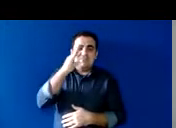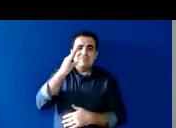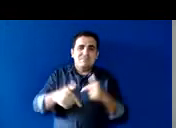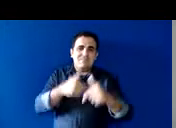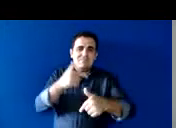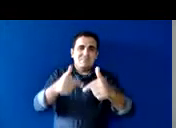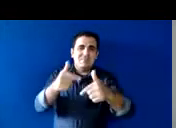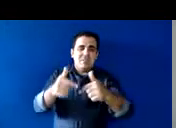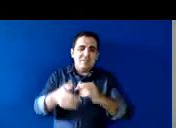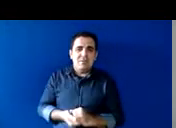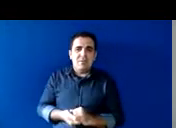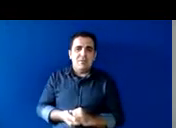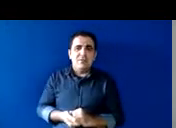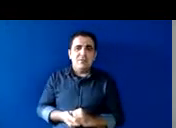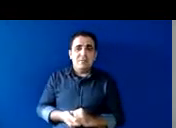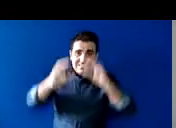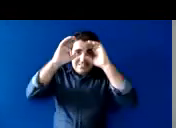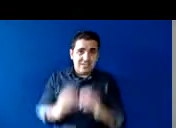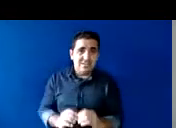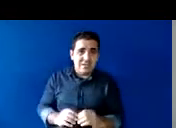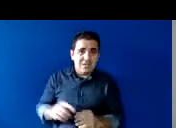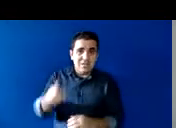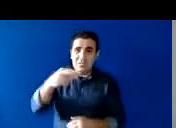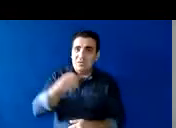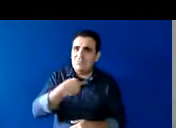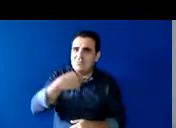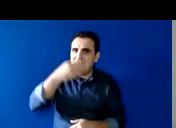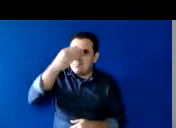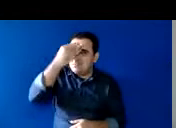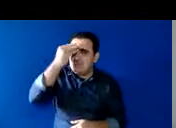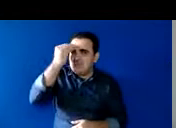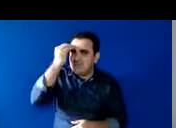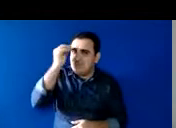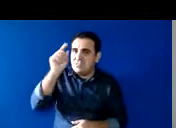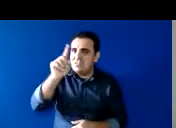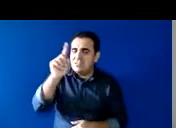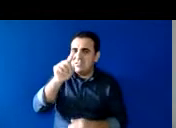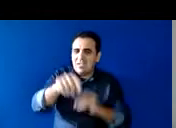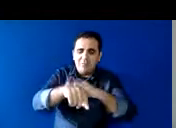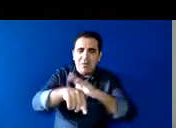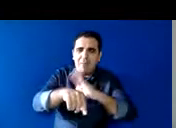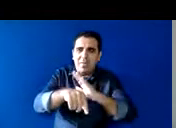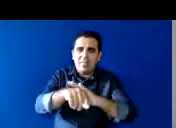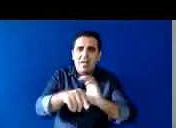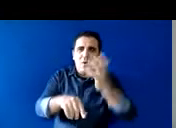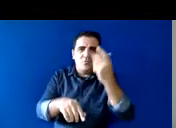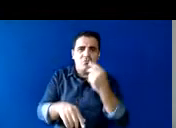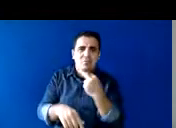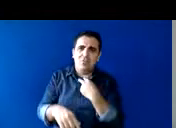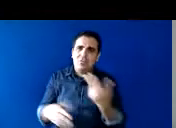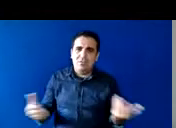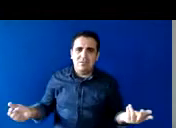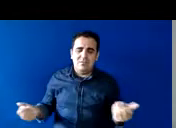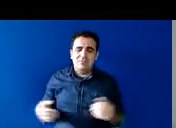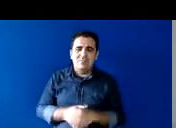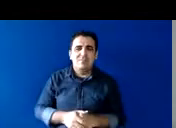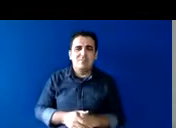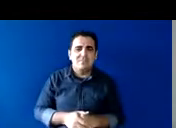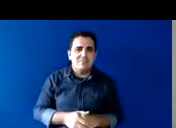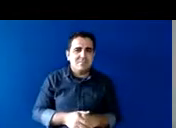da cidadania. Não podemos esquecer isso em momento nenhum, né?